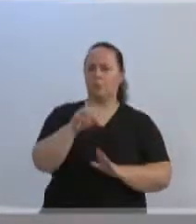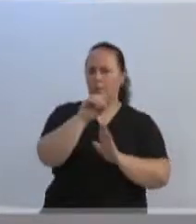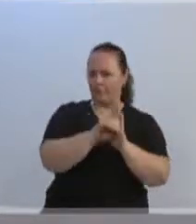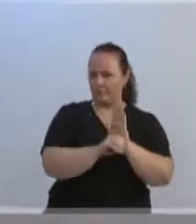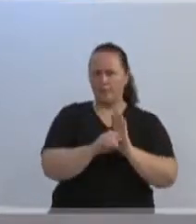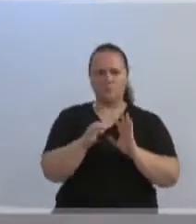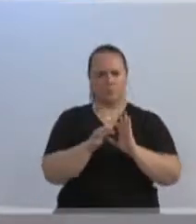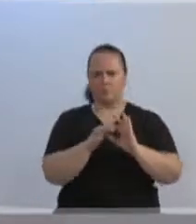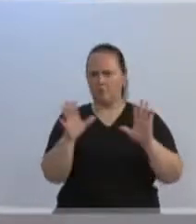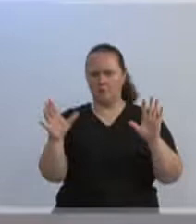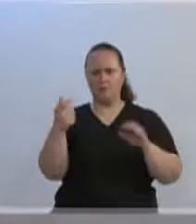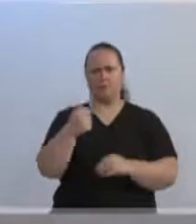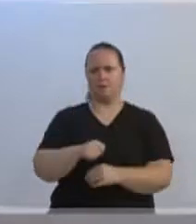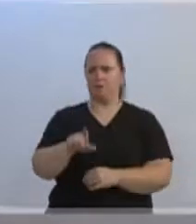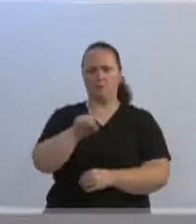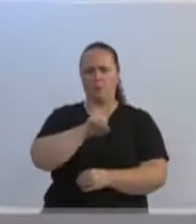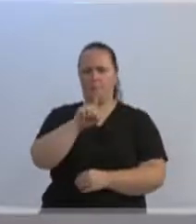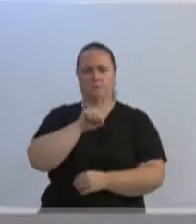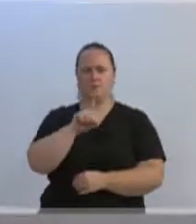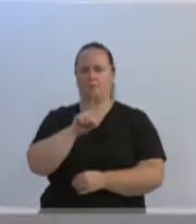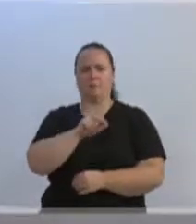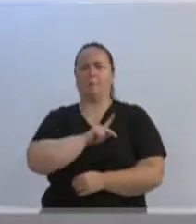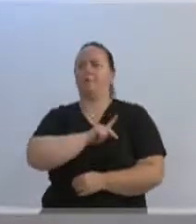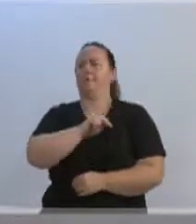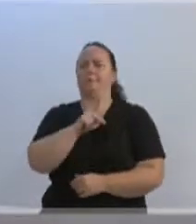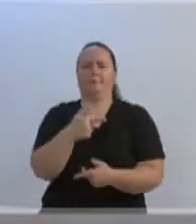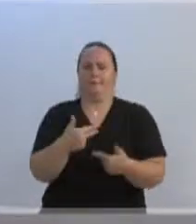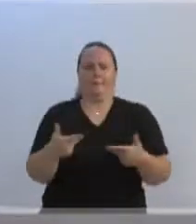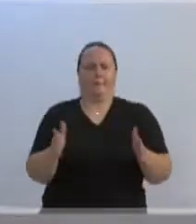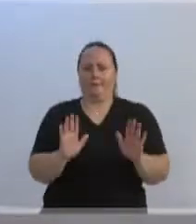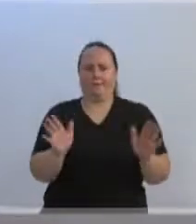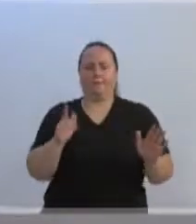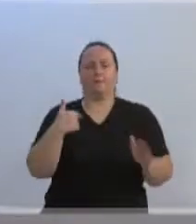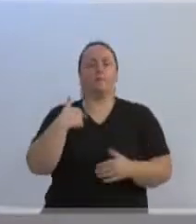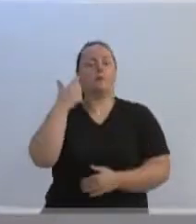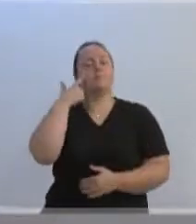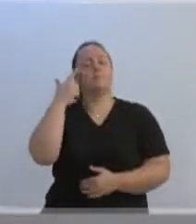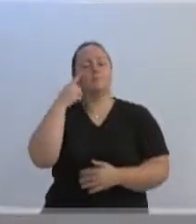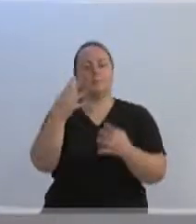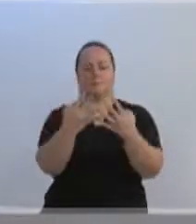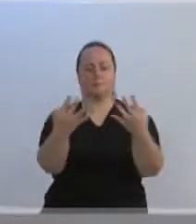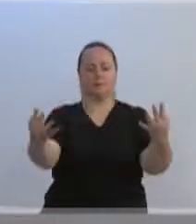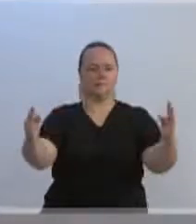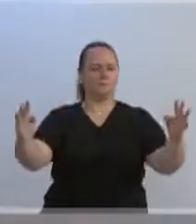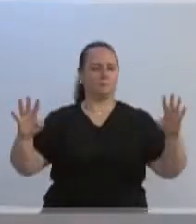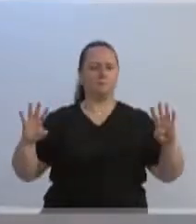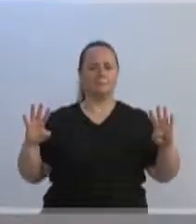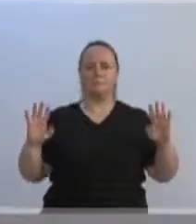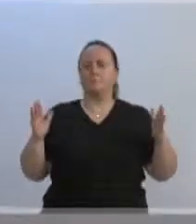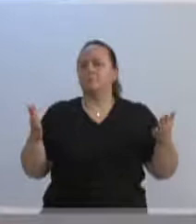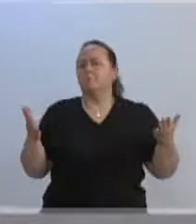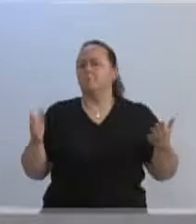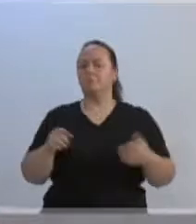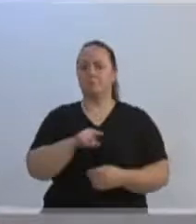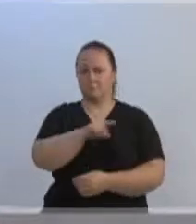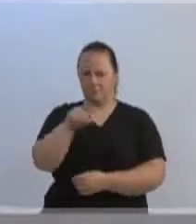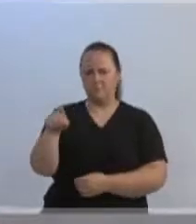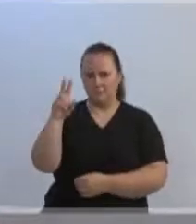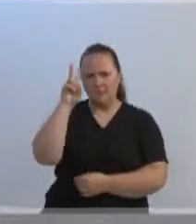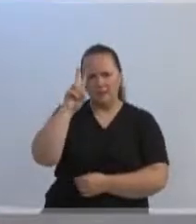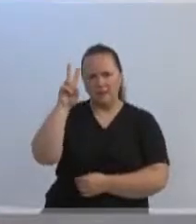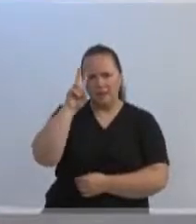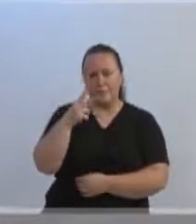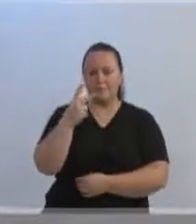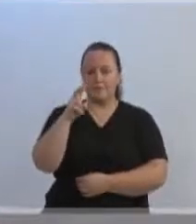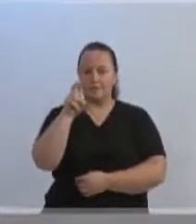um fazer não está em ser presidente para fazer ofício eu quero saber se estão cercando fazendo com o muro porque assim vereador almir silva lembra muito bem aqui o senhor falou que 250 mil